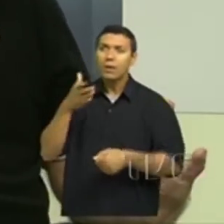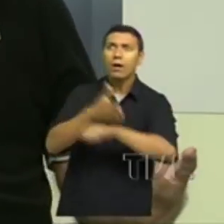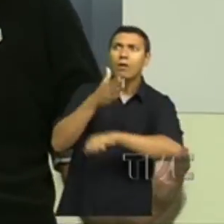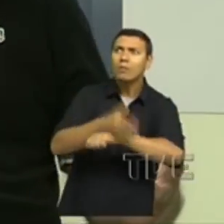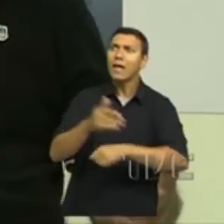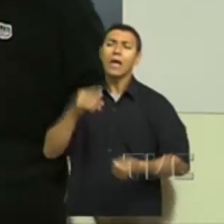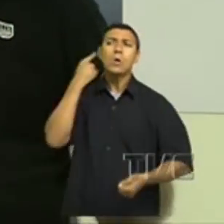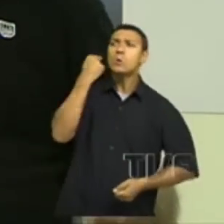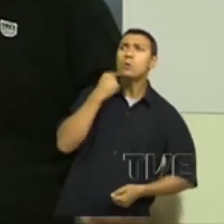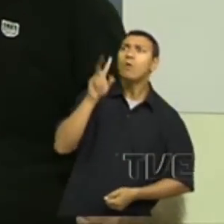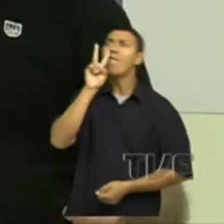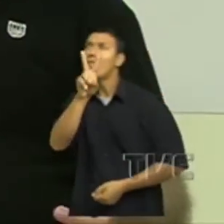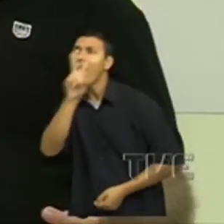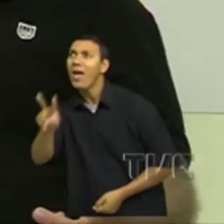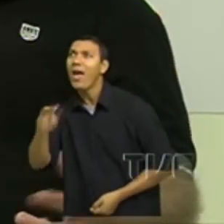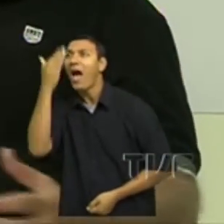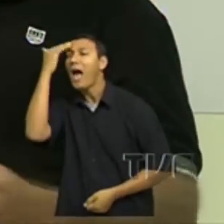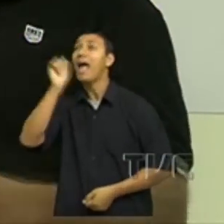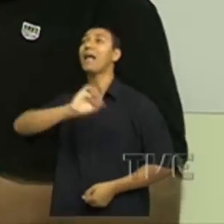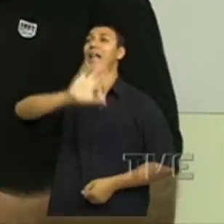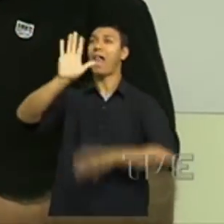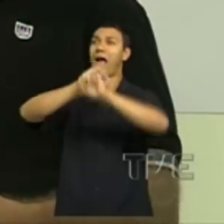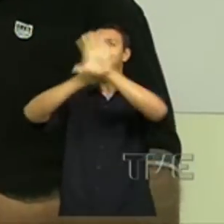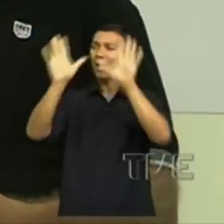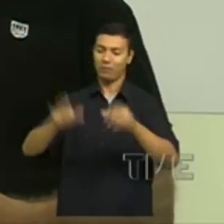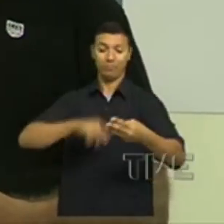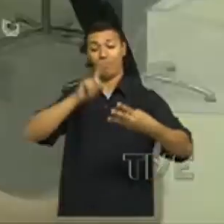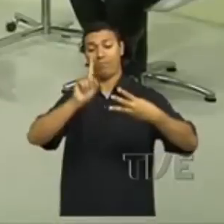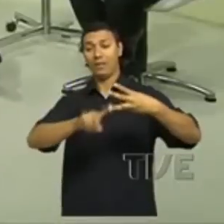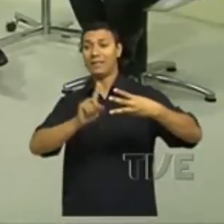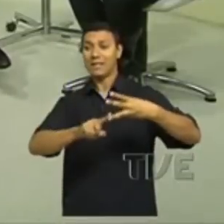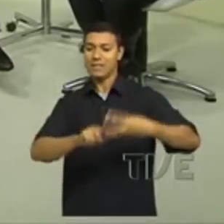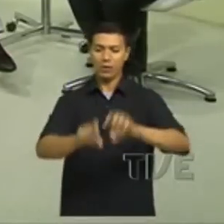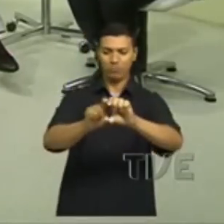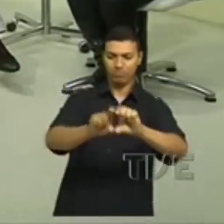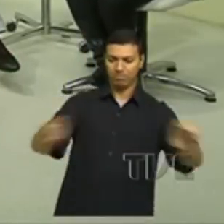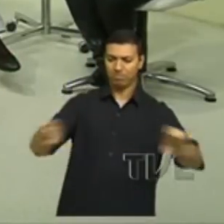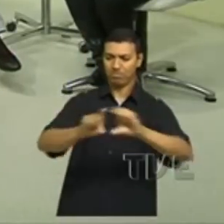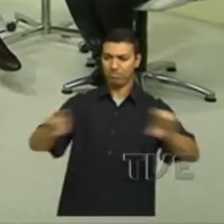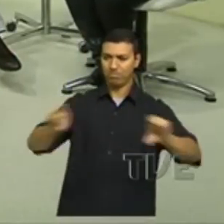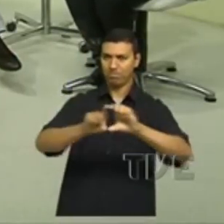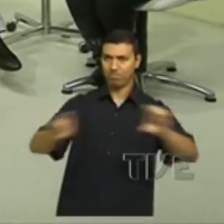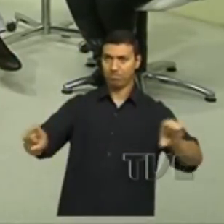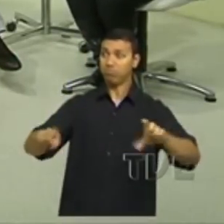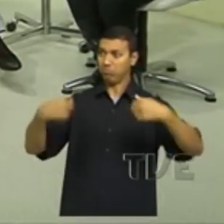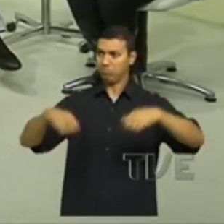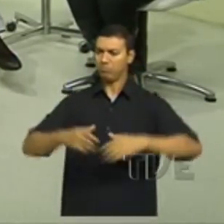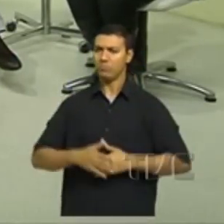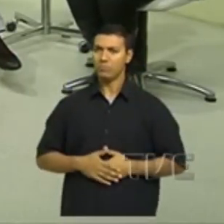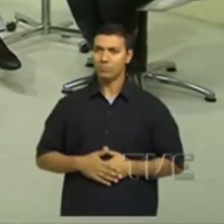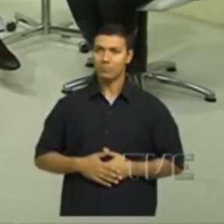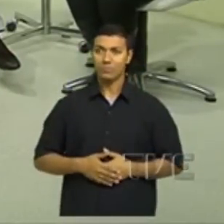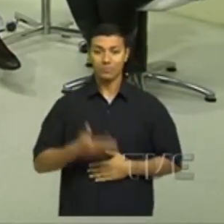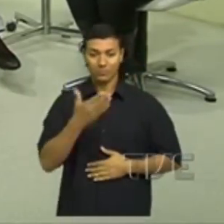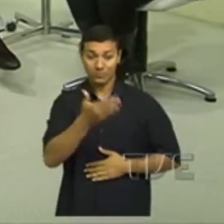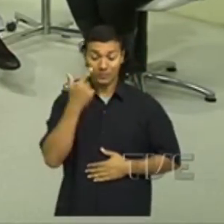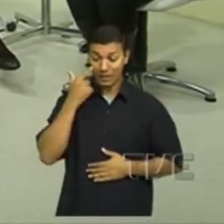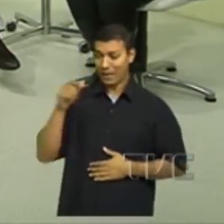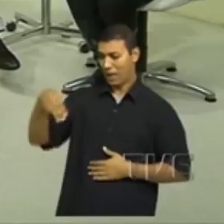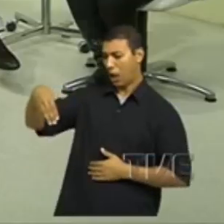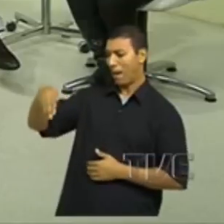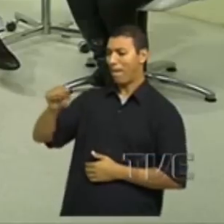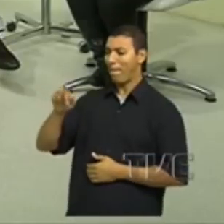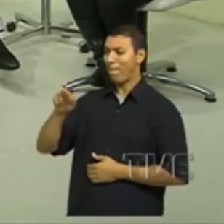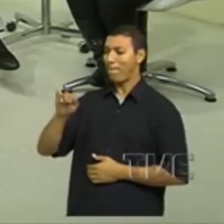acessível de verdade, e legendas. A Márcia, inclusive, é responsável pela produção de